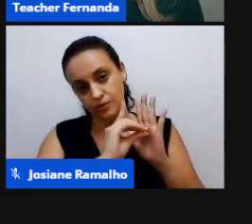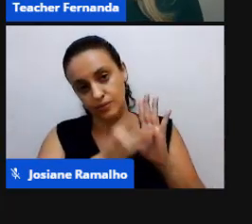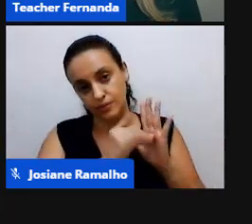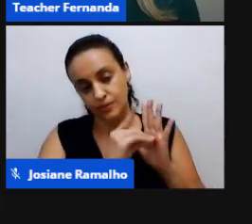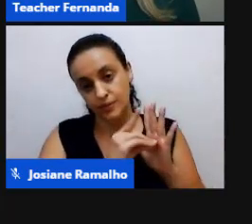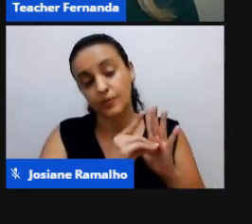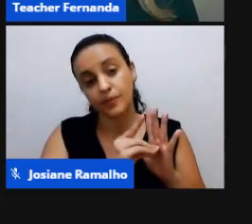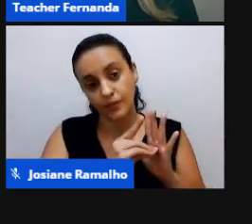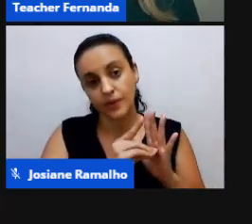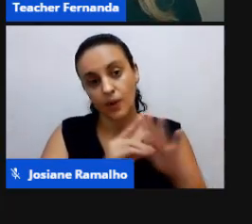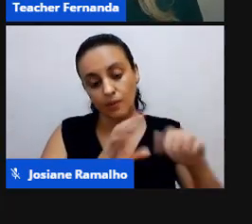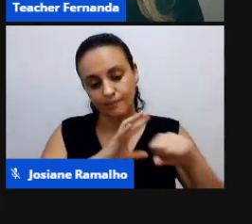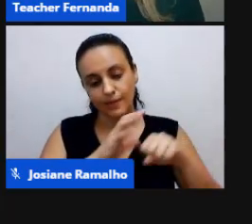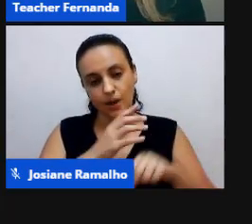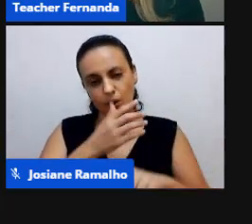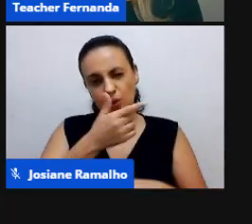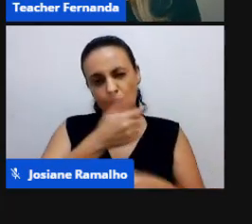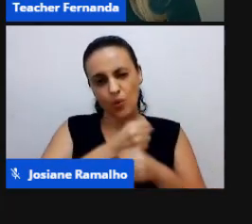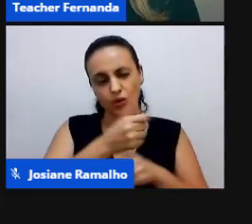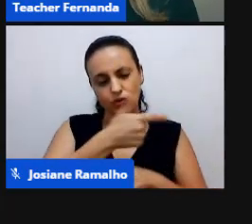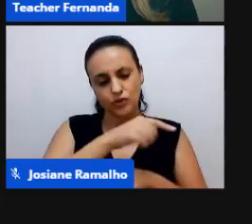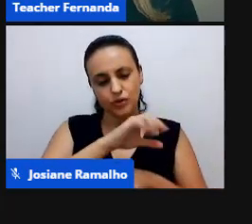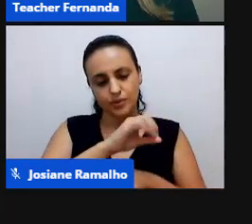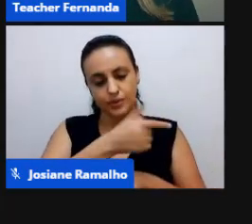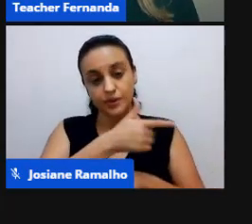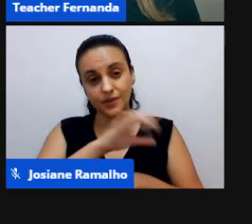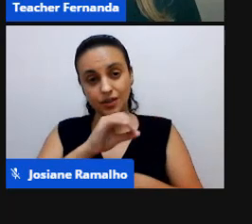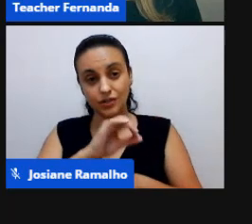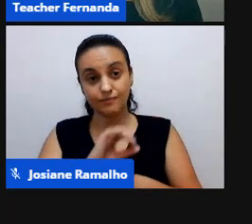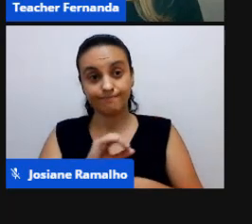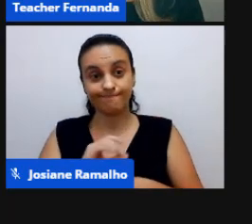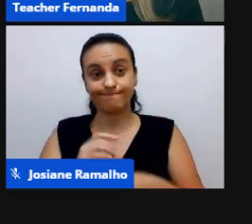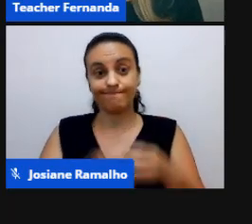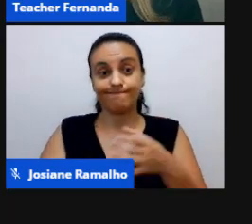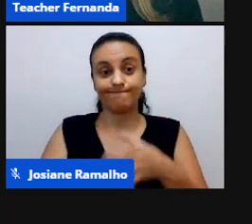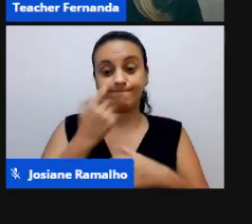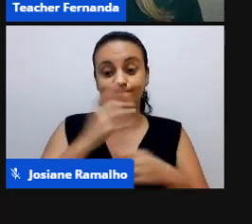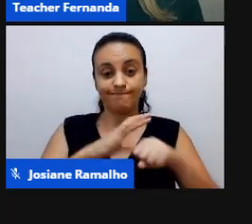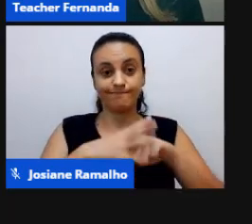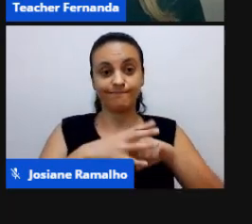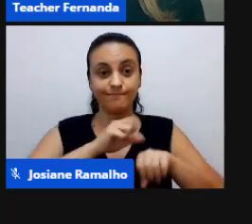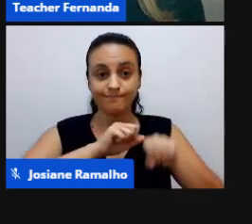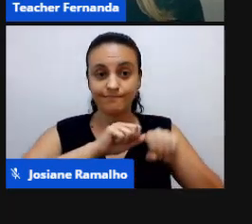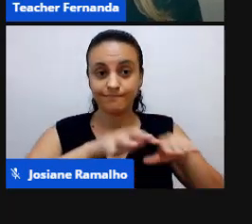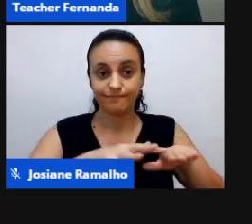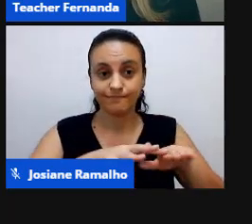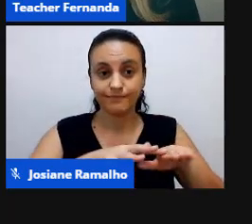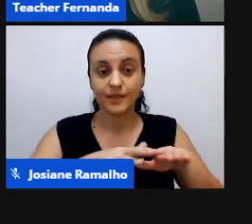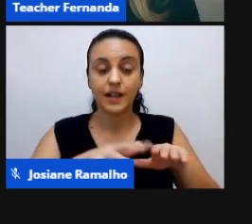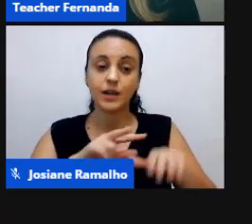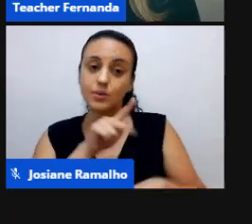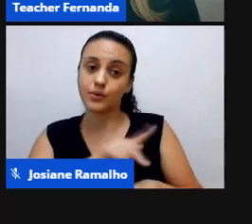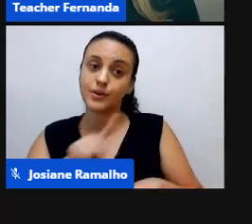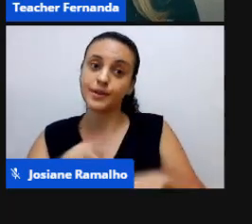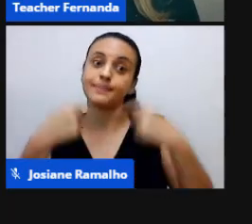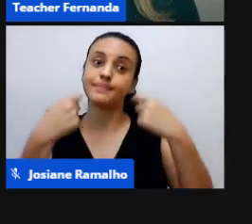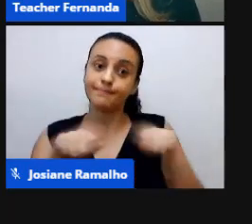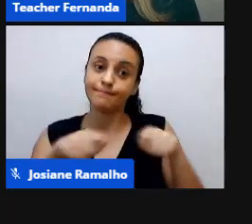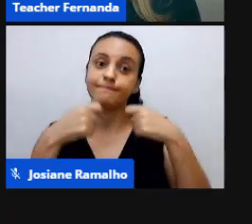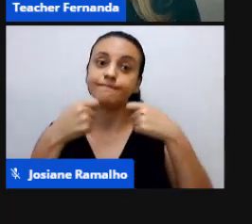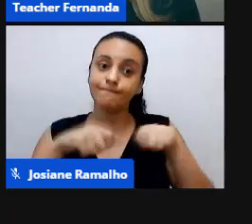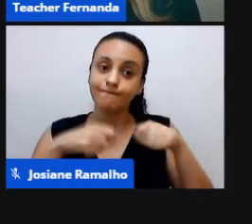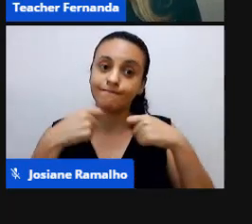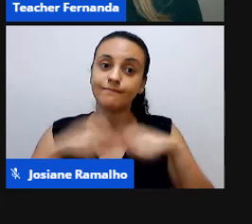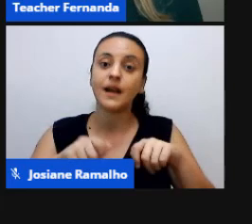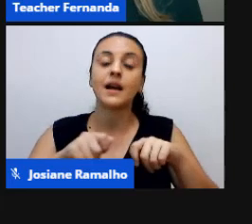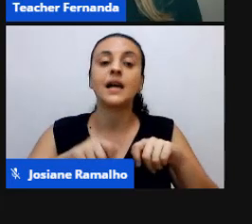2020 e isso trouxe para nós a necessidade da presença digital. Afinal, nós não teríamos mais a possibilidade de